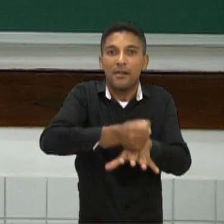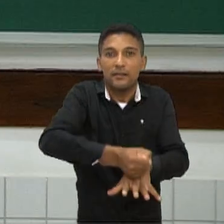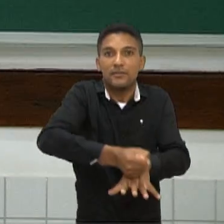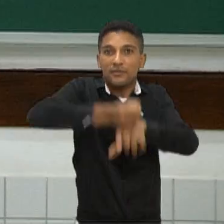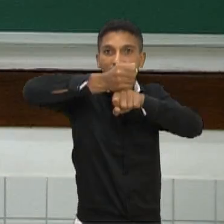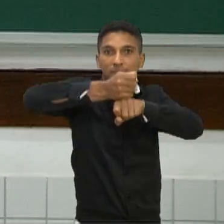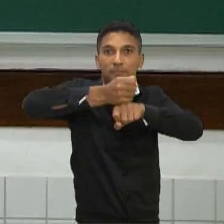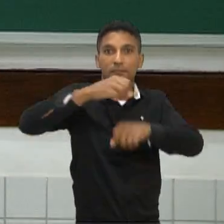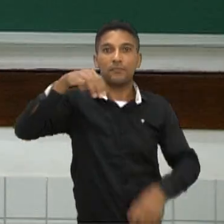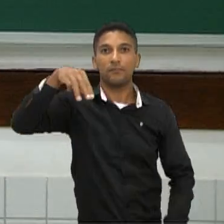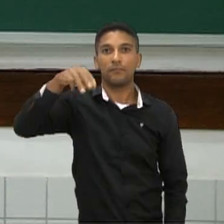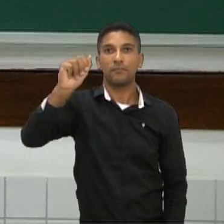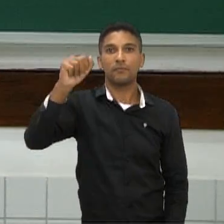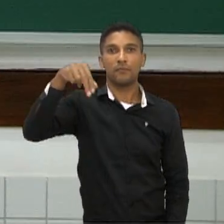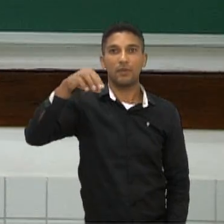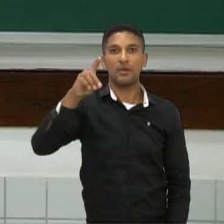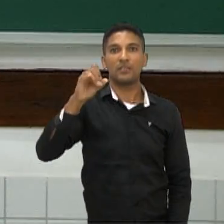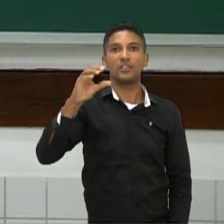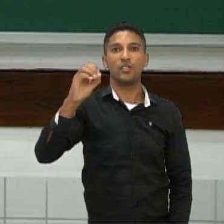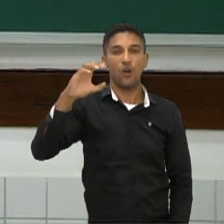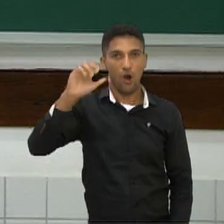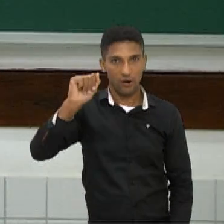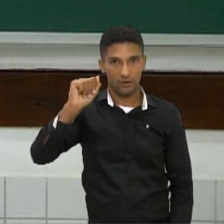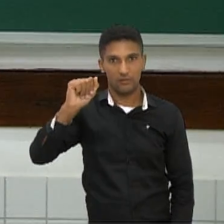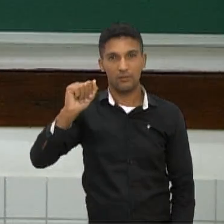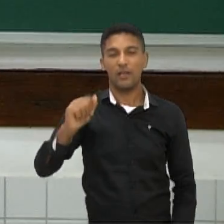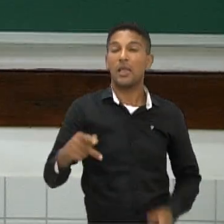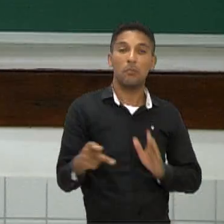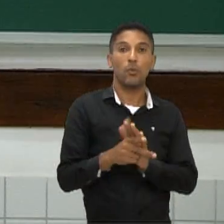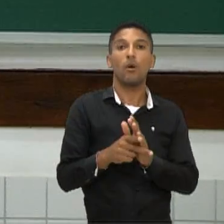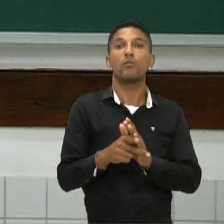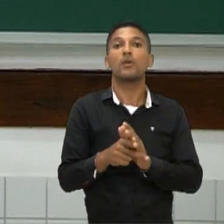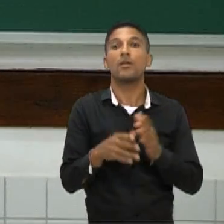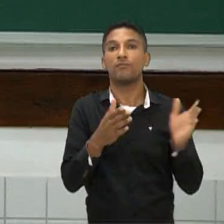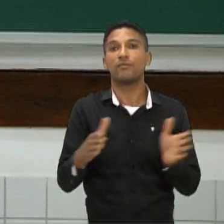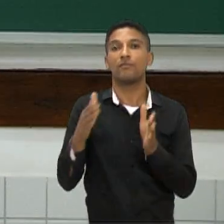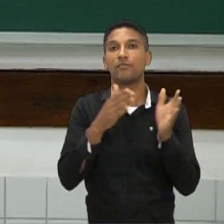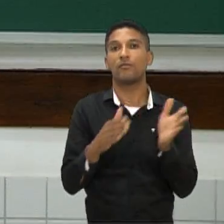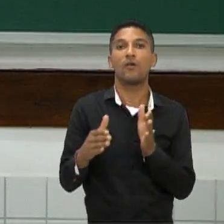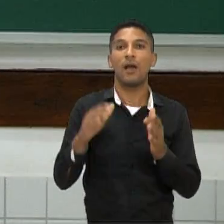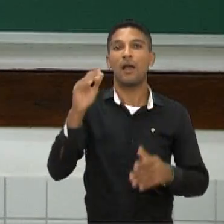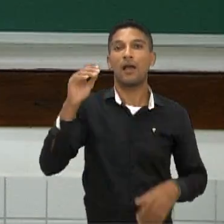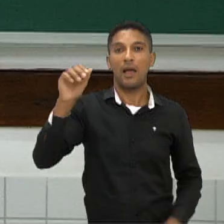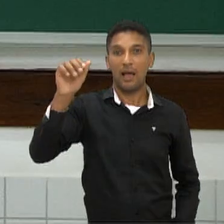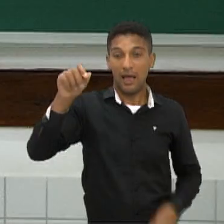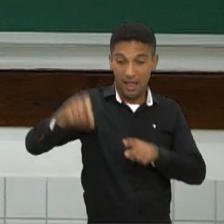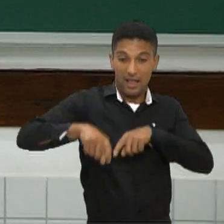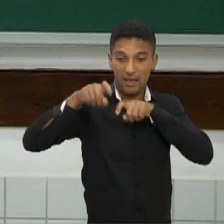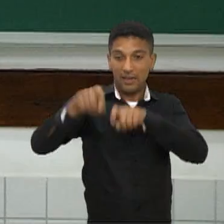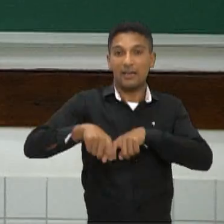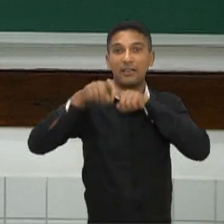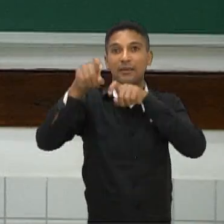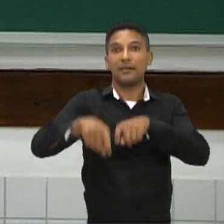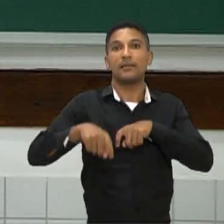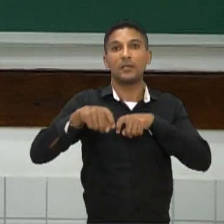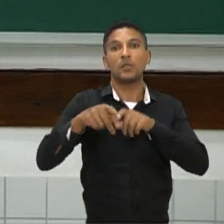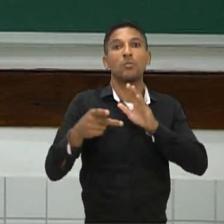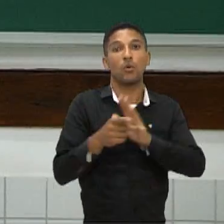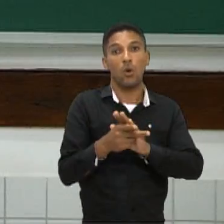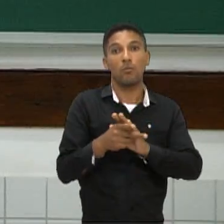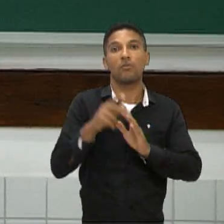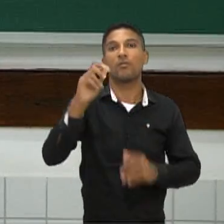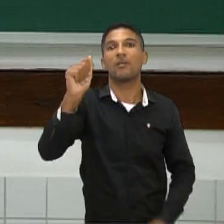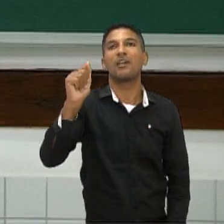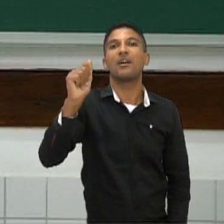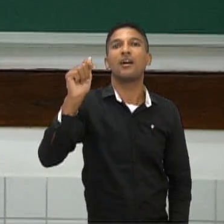parte dos produtos agrícolas, né? Isso está ali no nosso dia a dia, tudo que nós consumimos, né? Então, é bem fácil